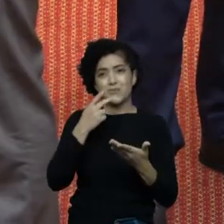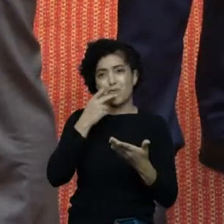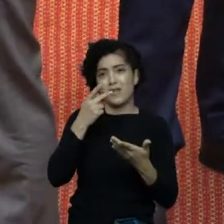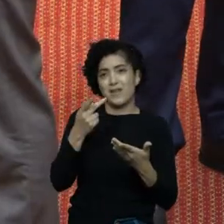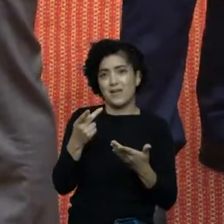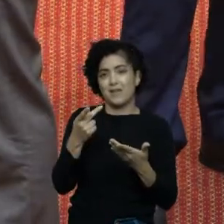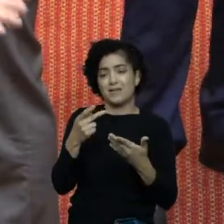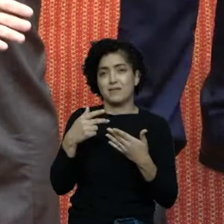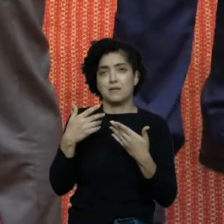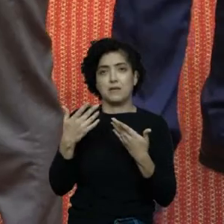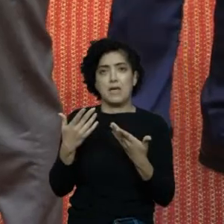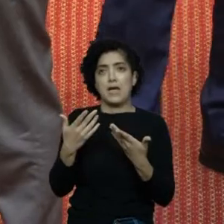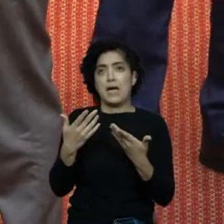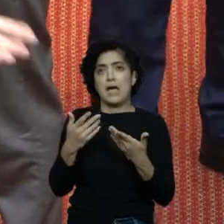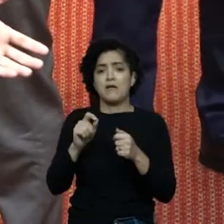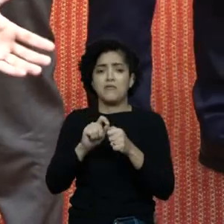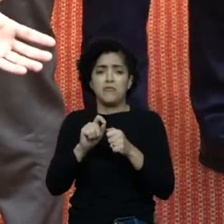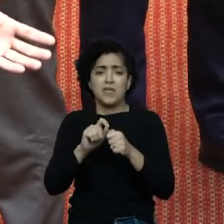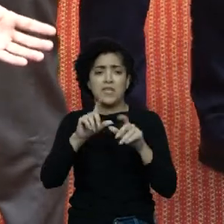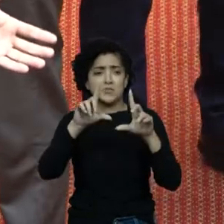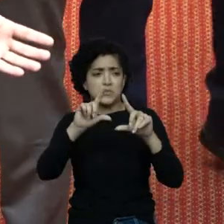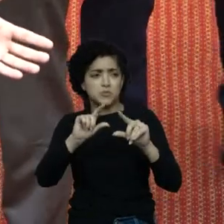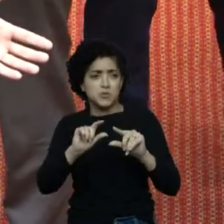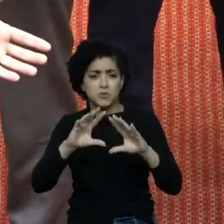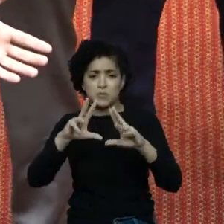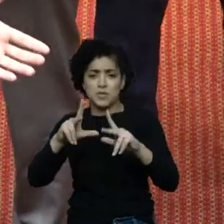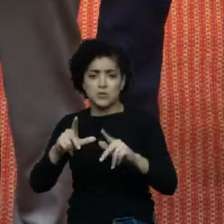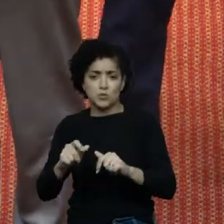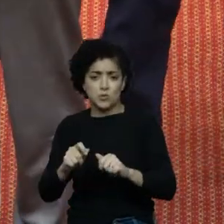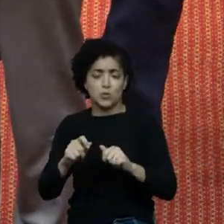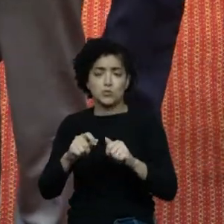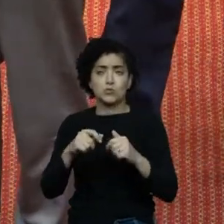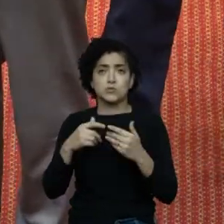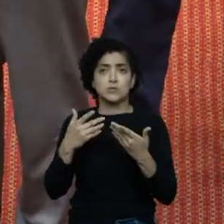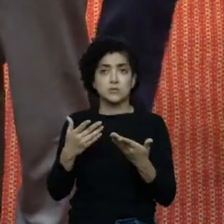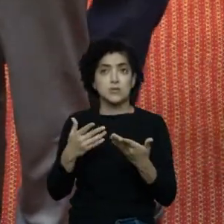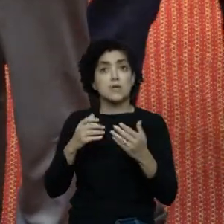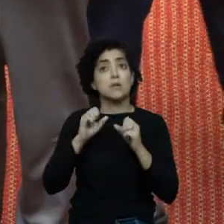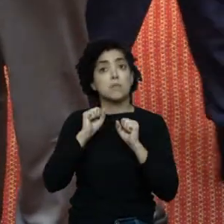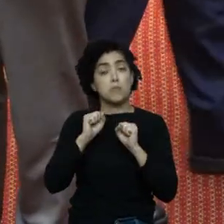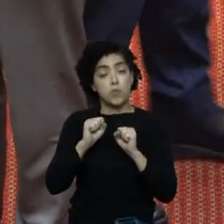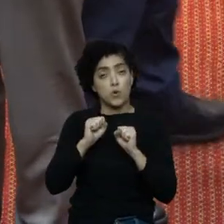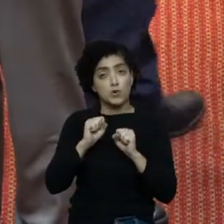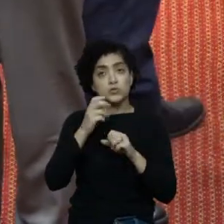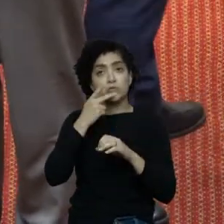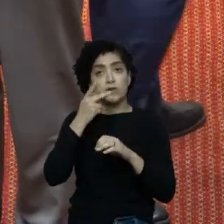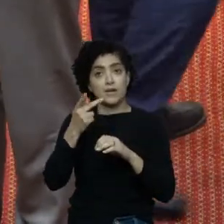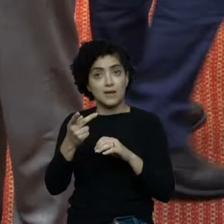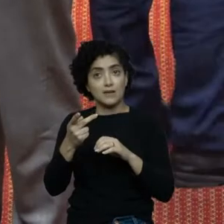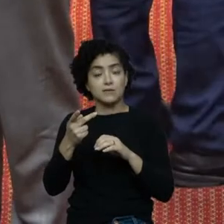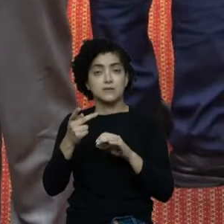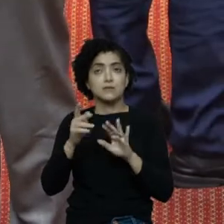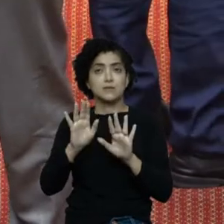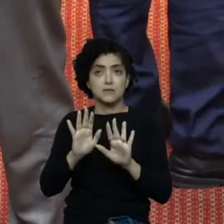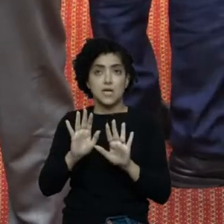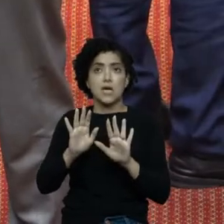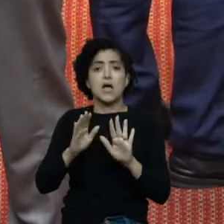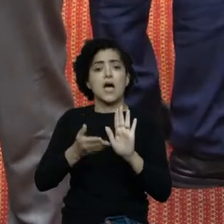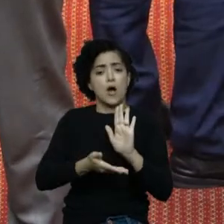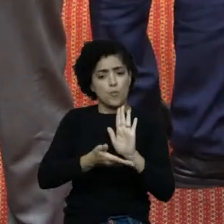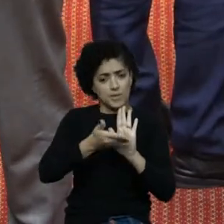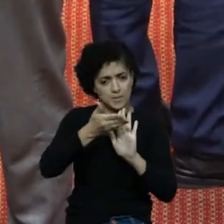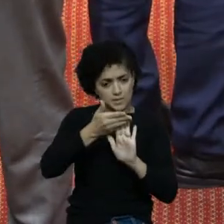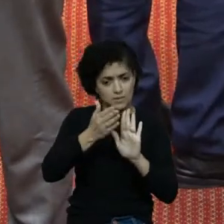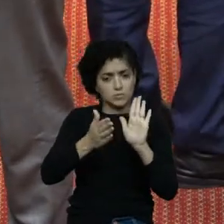é que fizemos algo para diminuir para todos se não aprovamos nós podemos sair daqui dizendo Olha aumentamos a